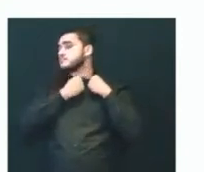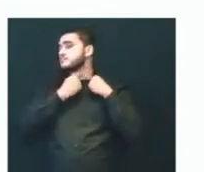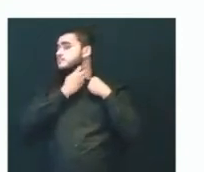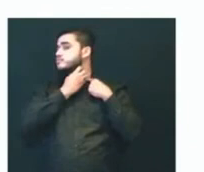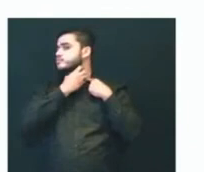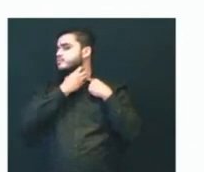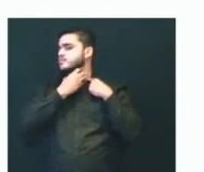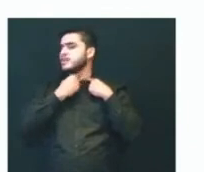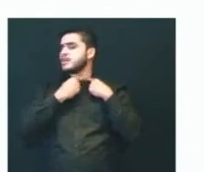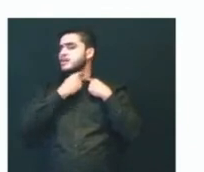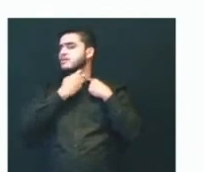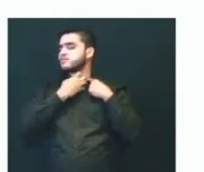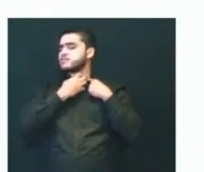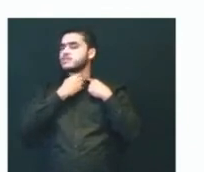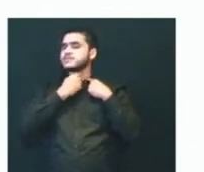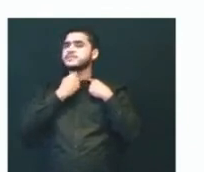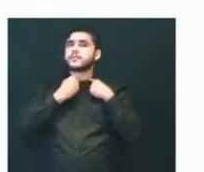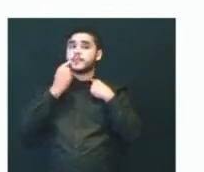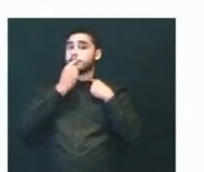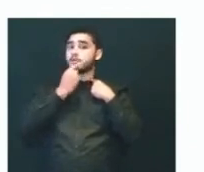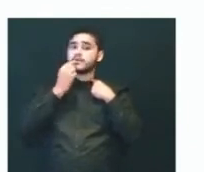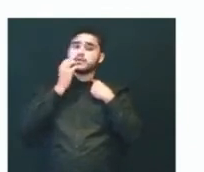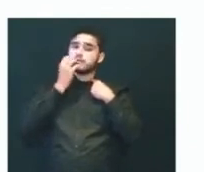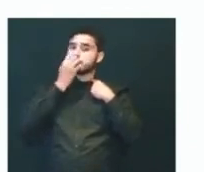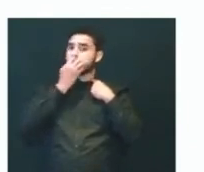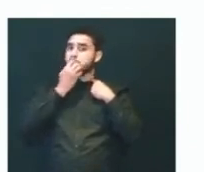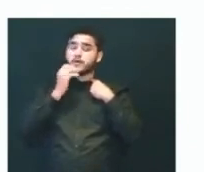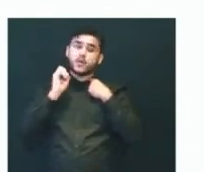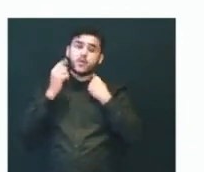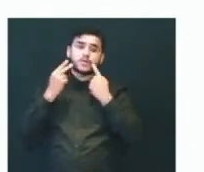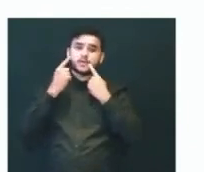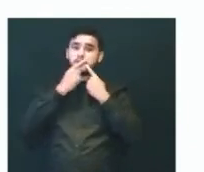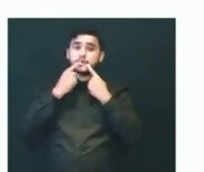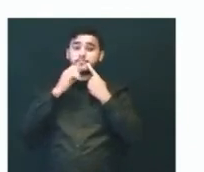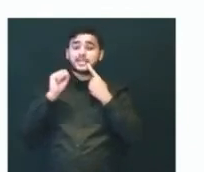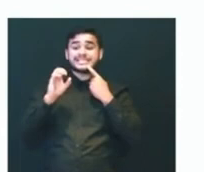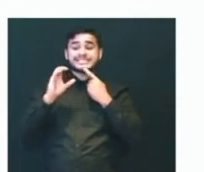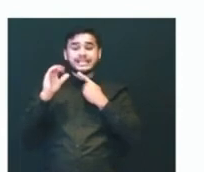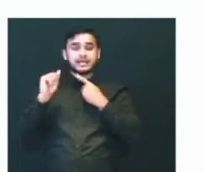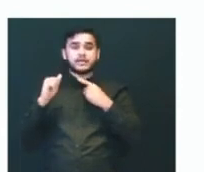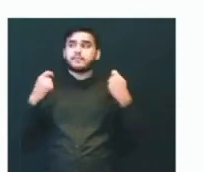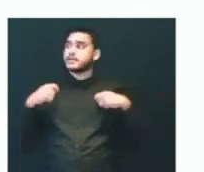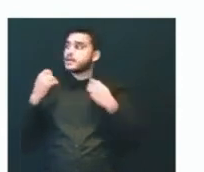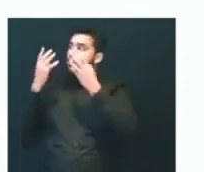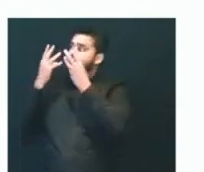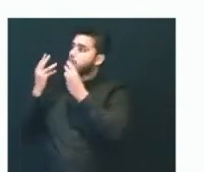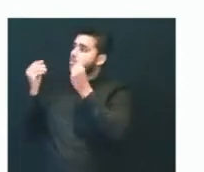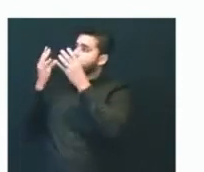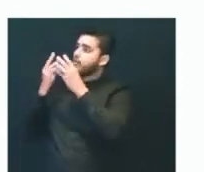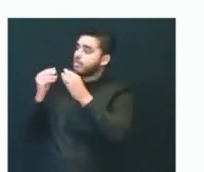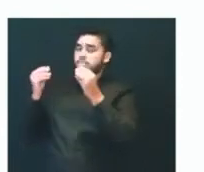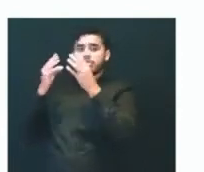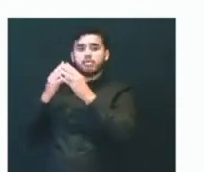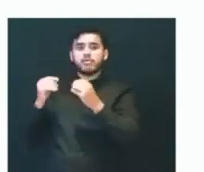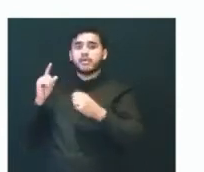uma dorzinha mesmo, feridas na boca, e até boca seca, que precisa de uma alimentação numa consistência mais